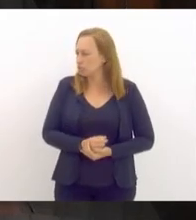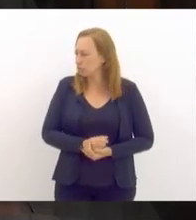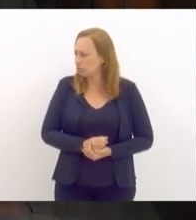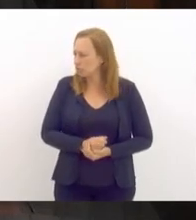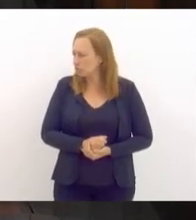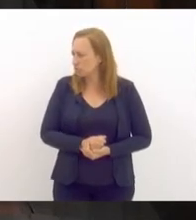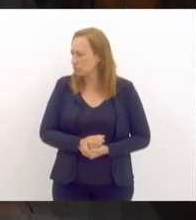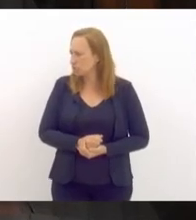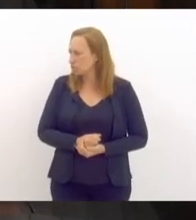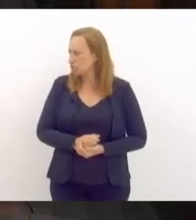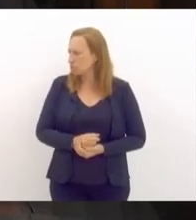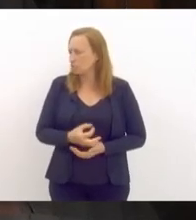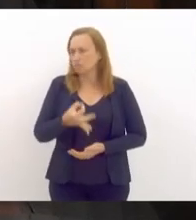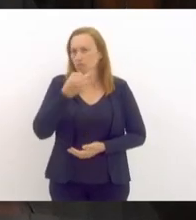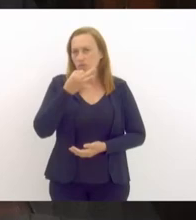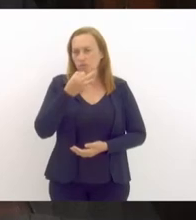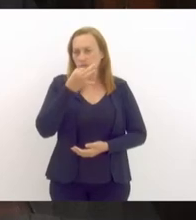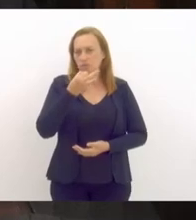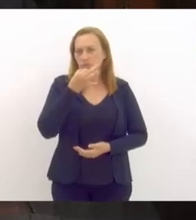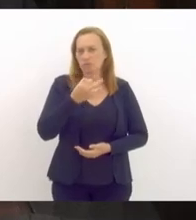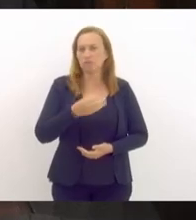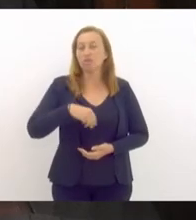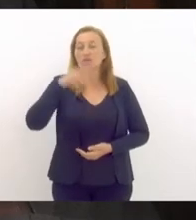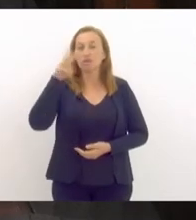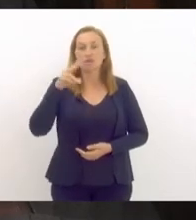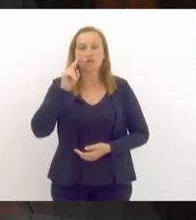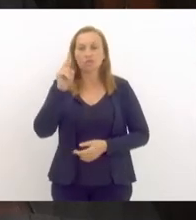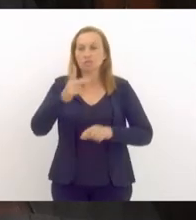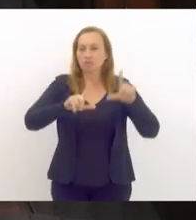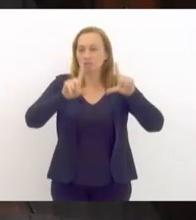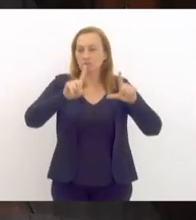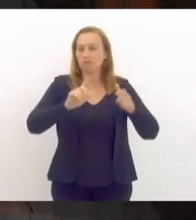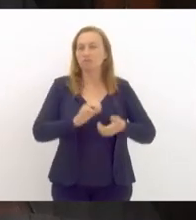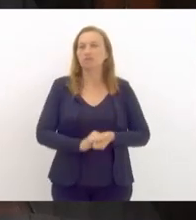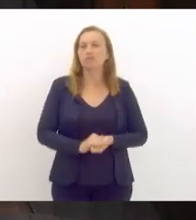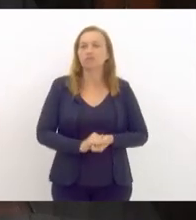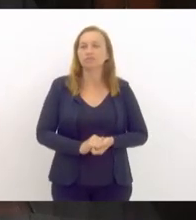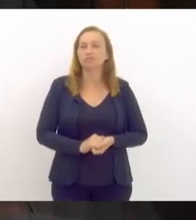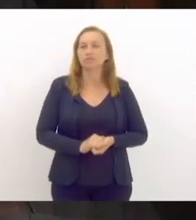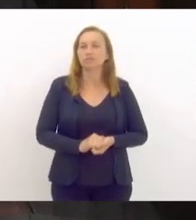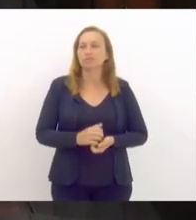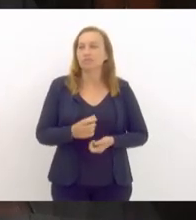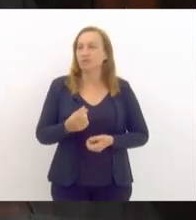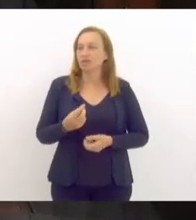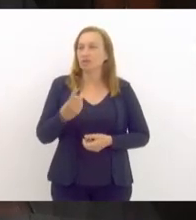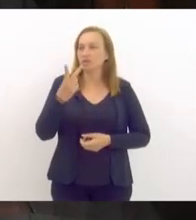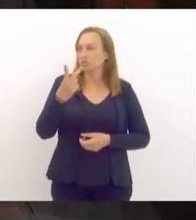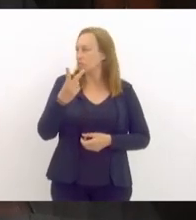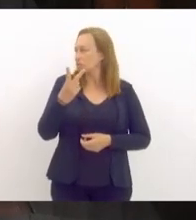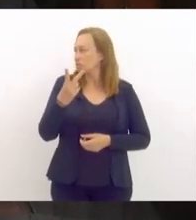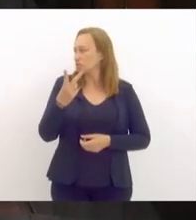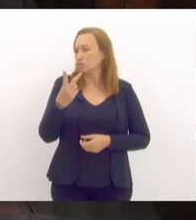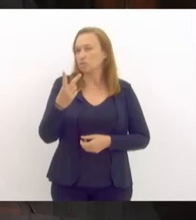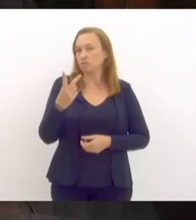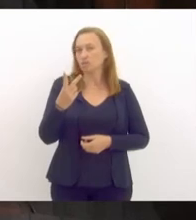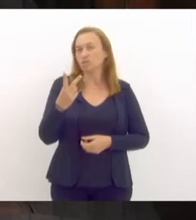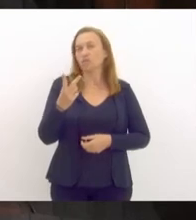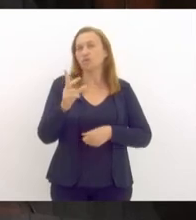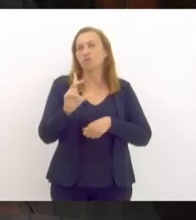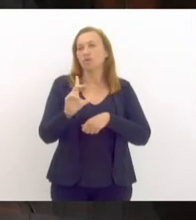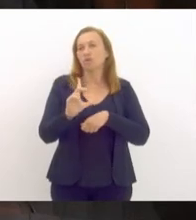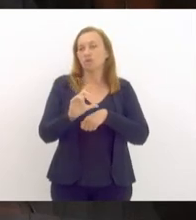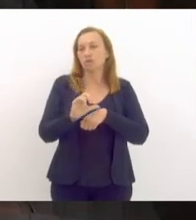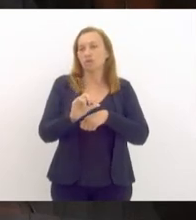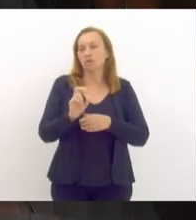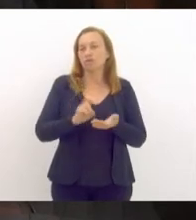parlamentares e quem nos assiste ao áudio que eu recebo as duas horas da manhã Felipe corre do